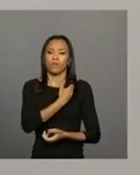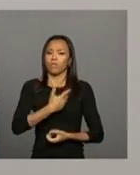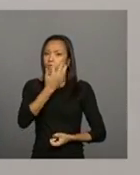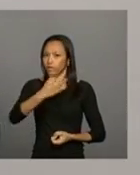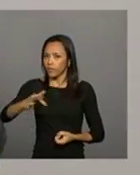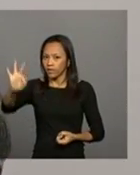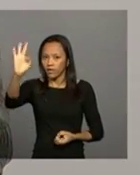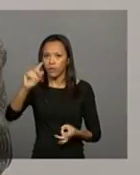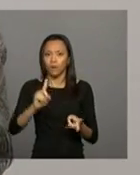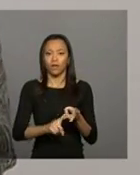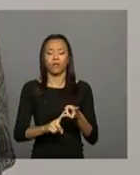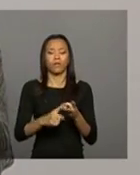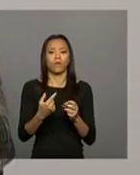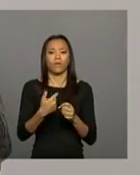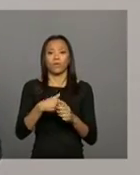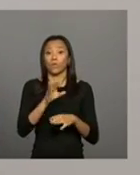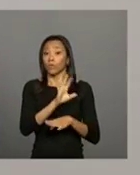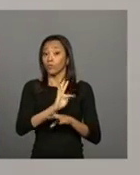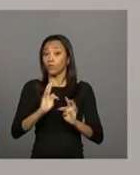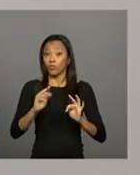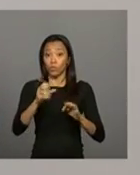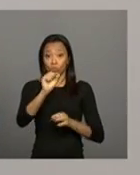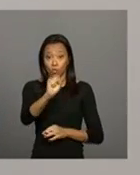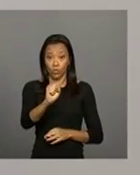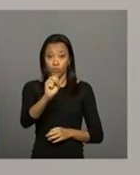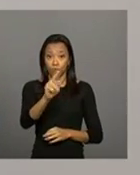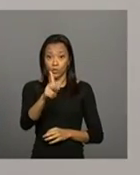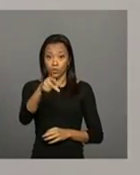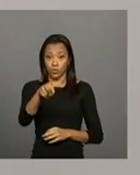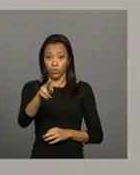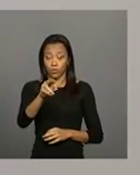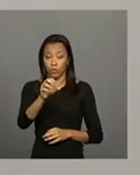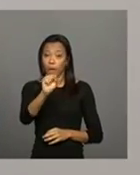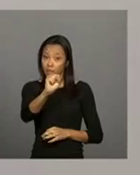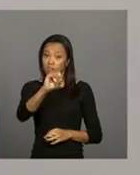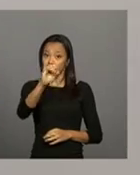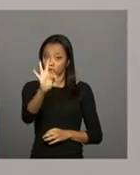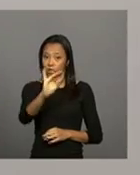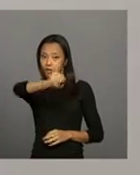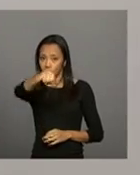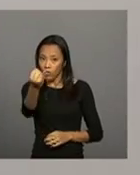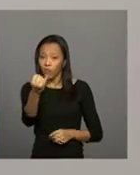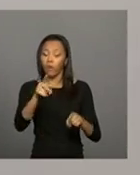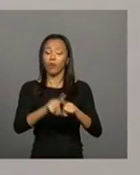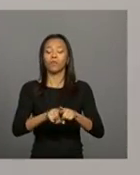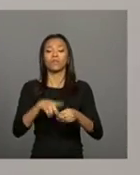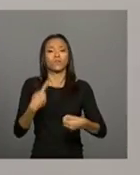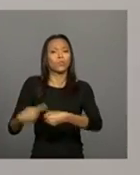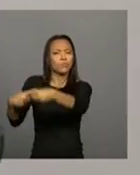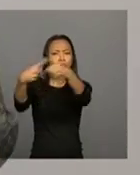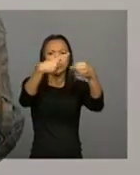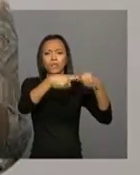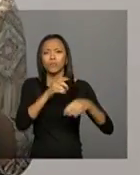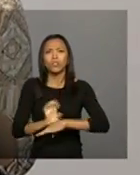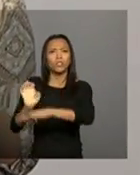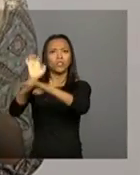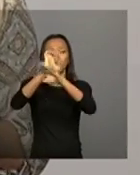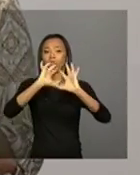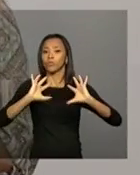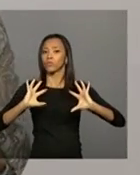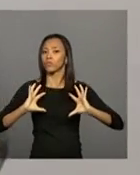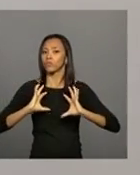o Executivo, o Supremo, os governos da União, dos Estados e municípios trabalhem